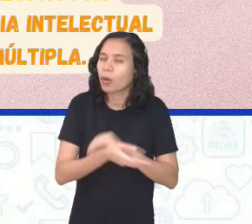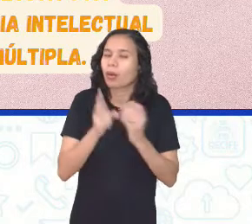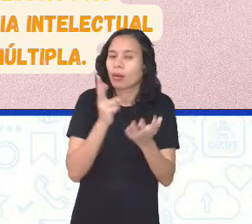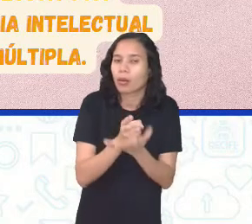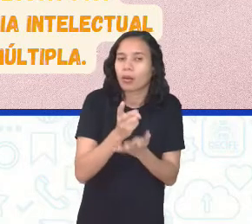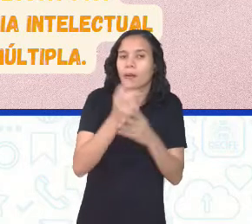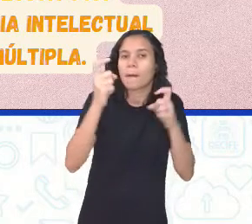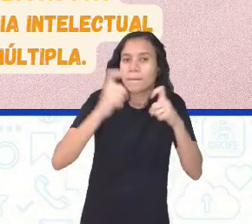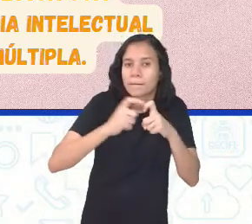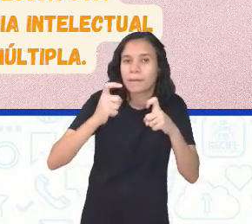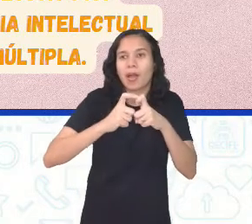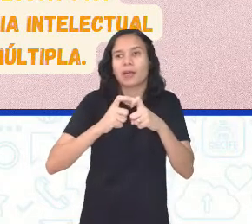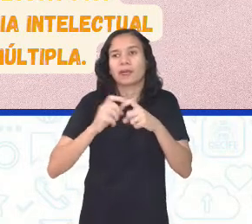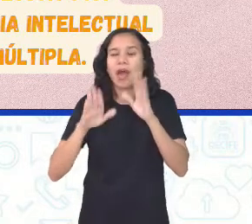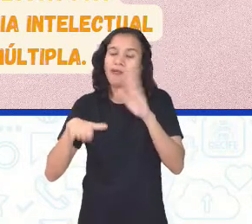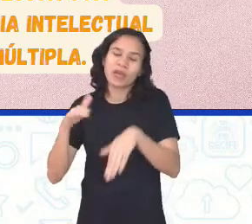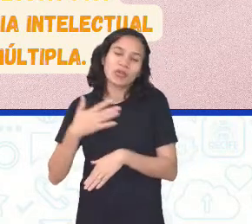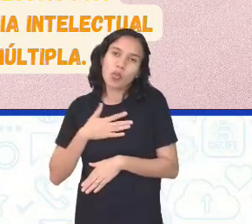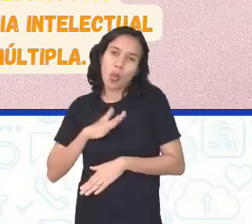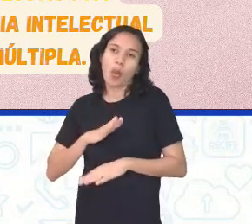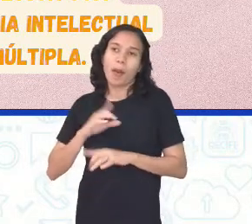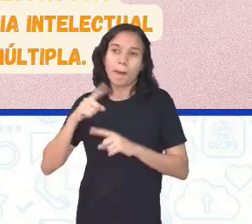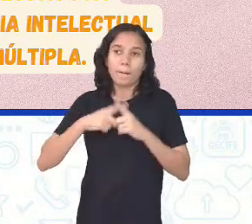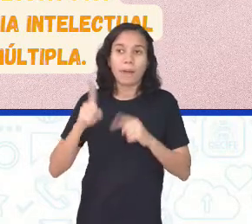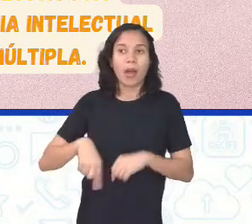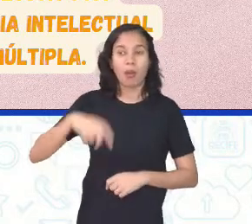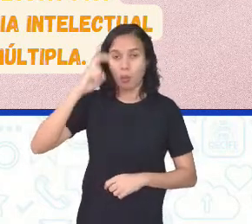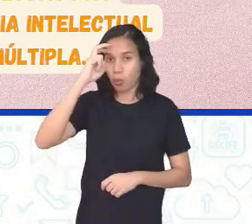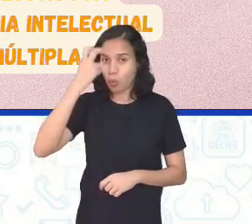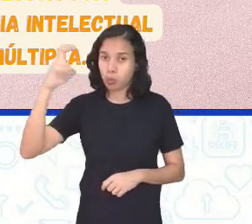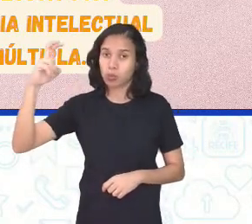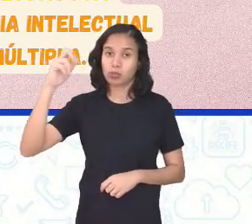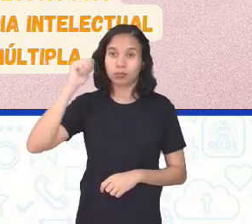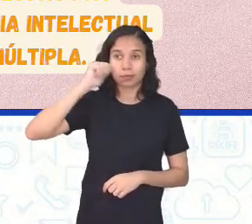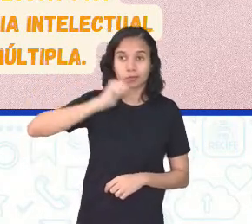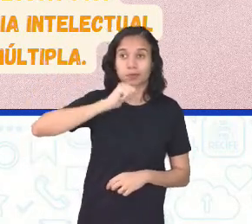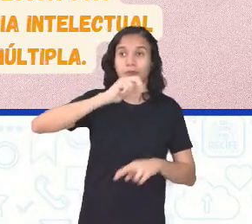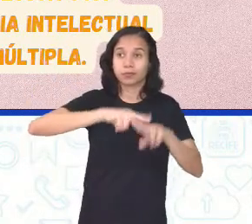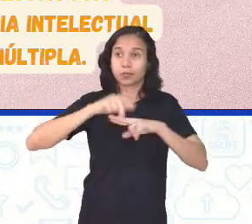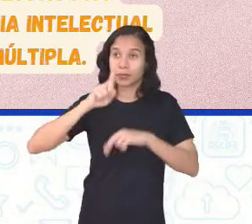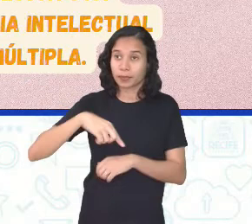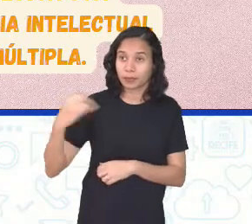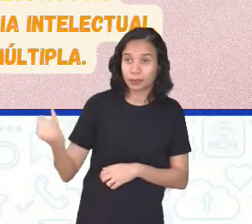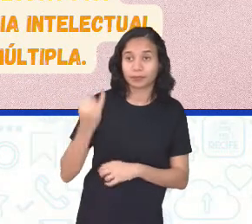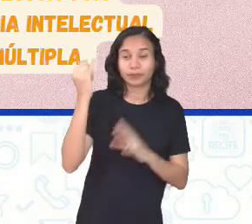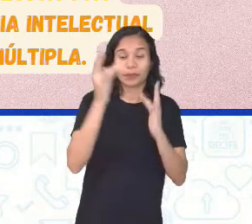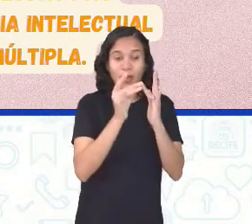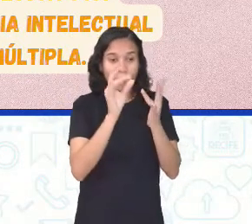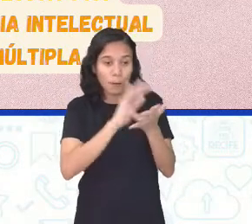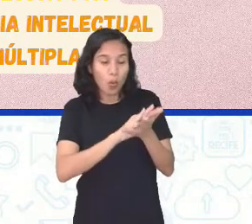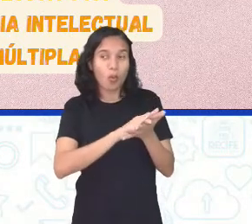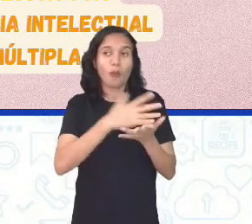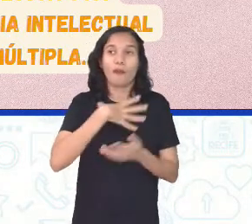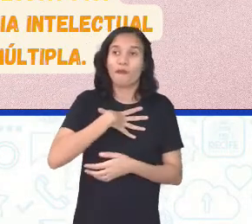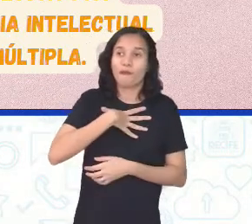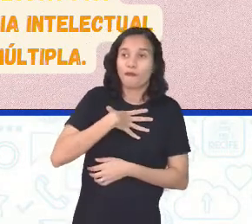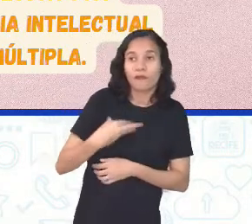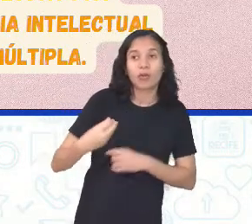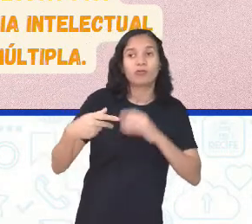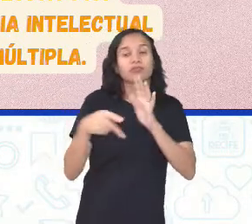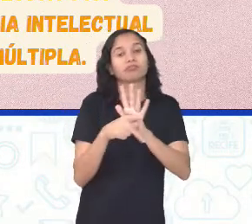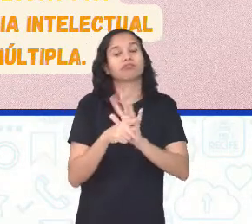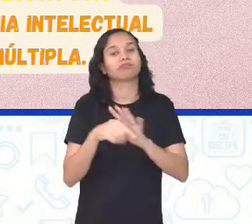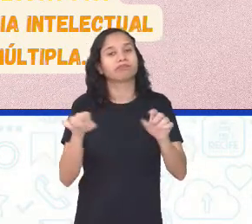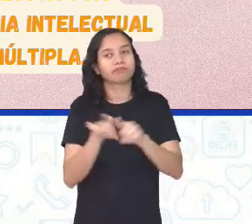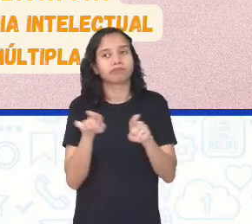médico, apesar de muitas não cultural, gostarem. É né? cultura, justamente. Então é importante que a esposa, que a filha, o filho,